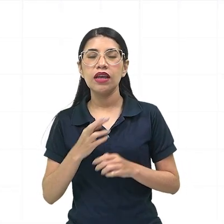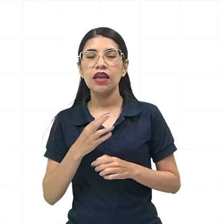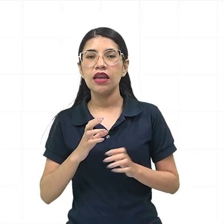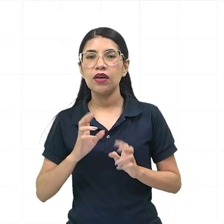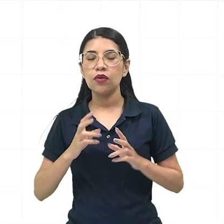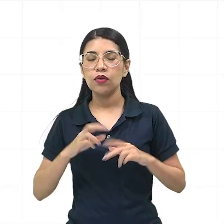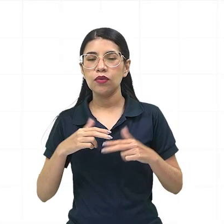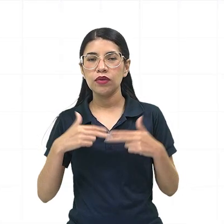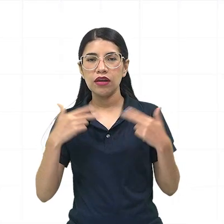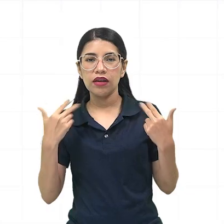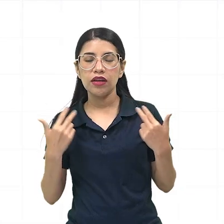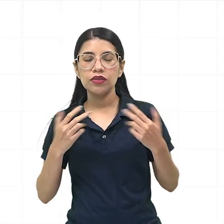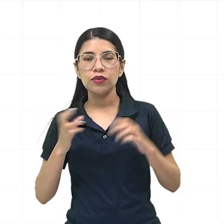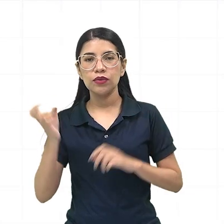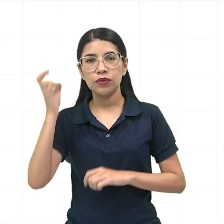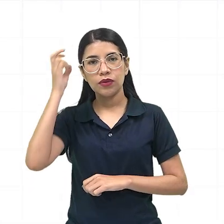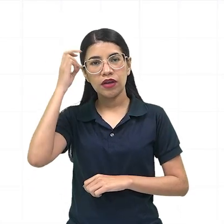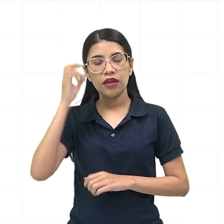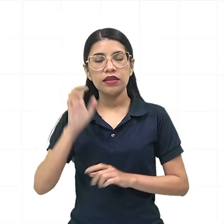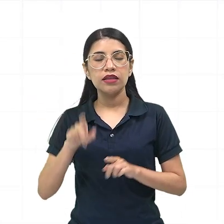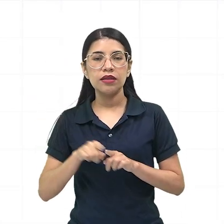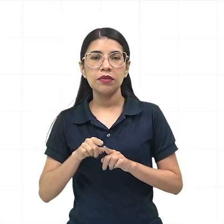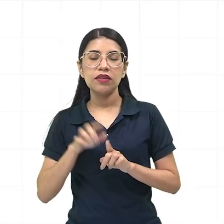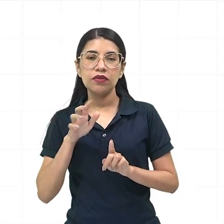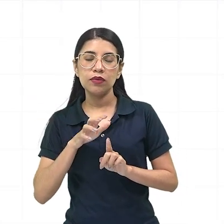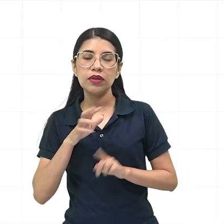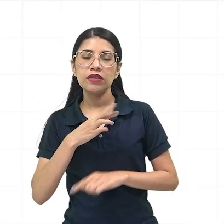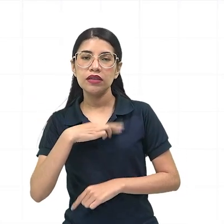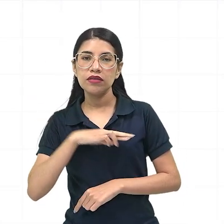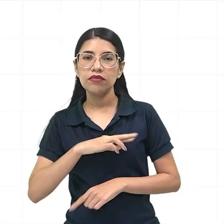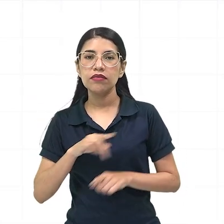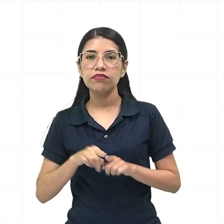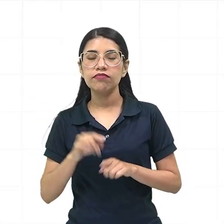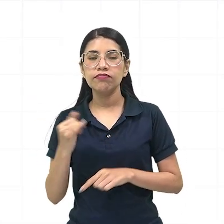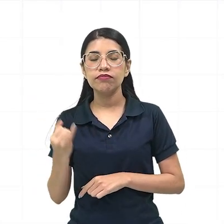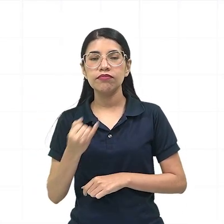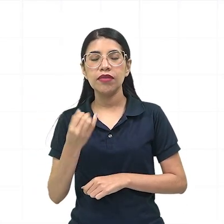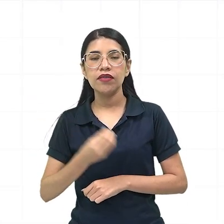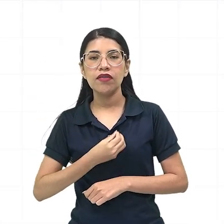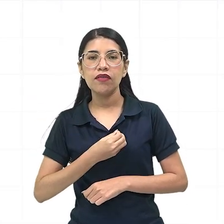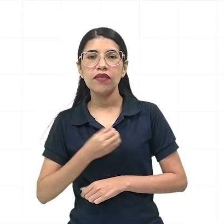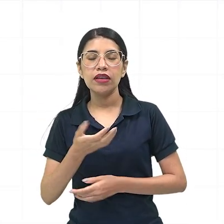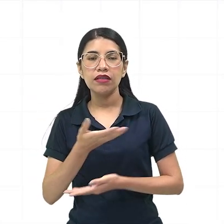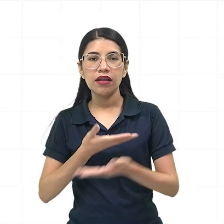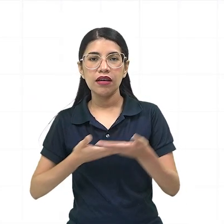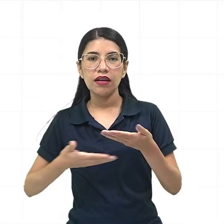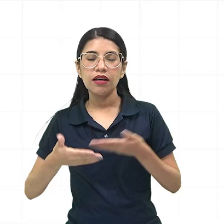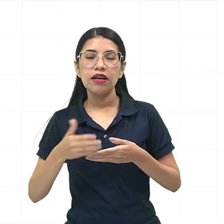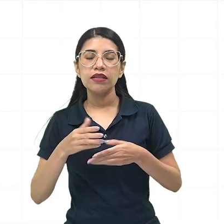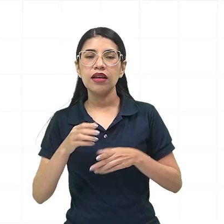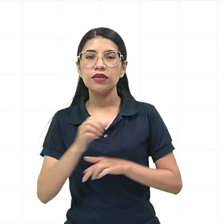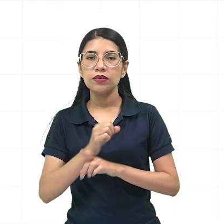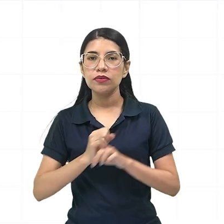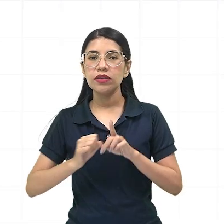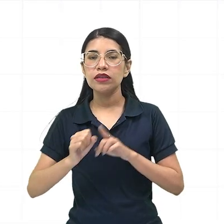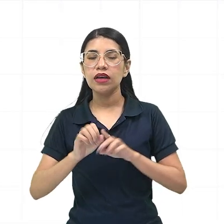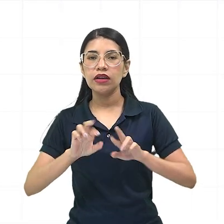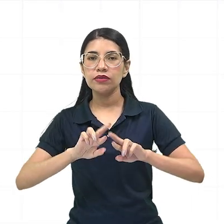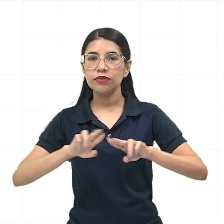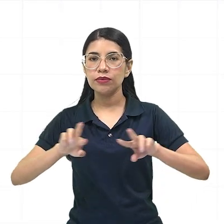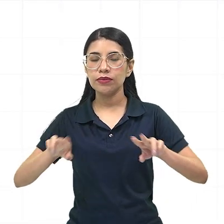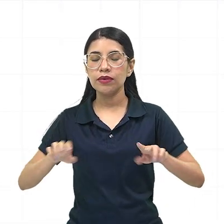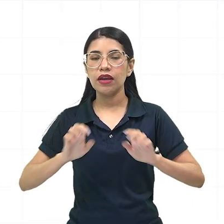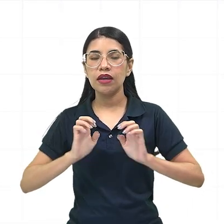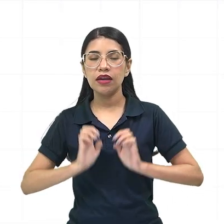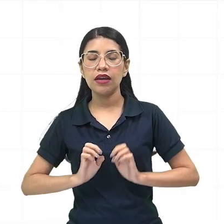crenças religiosas influenciam comportamentos é essencial para a convivência de uma sociedade plural. A ética